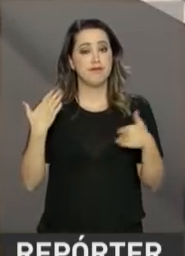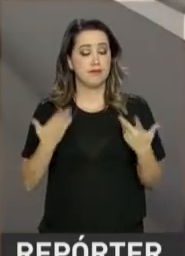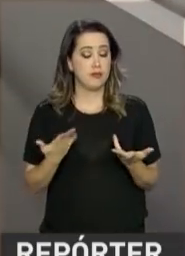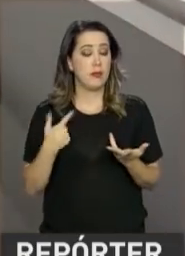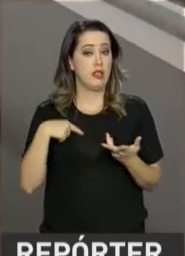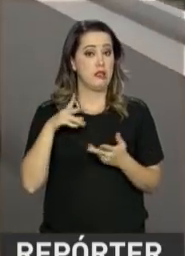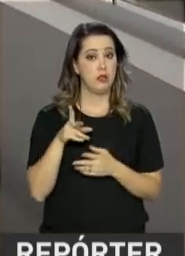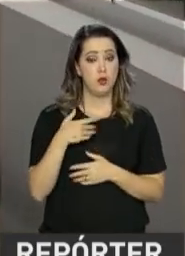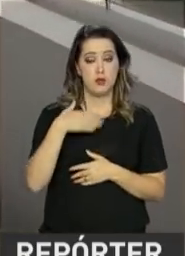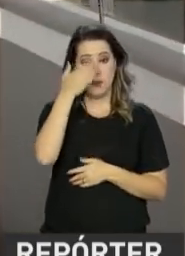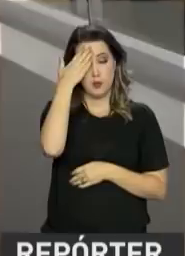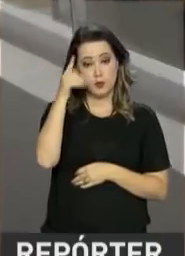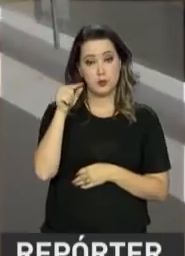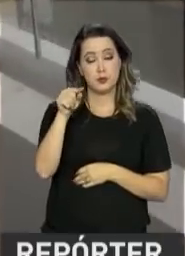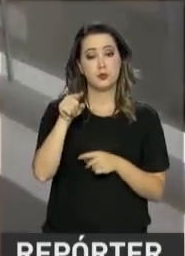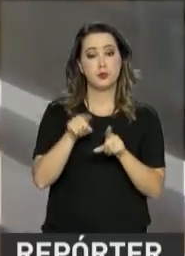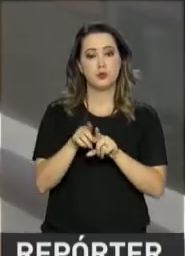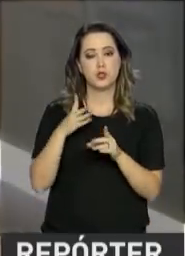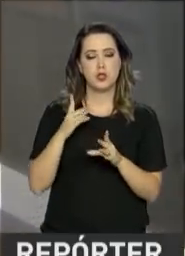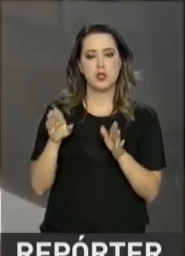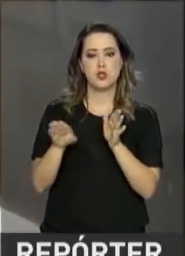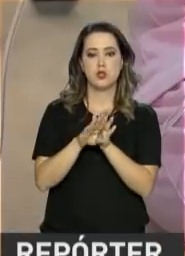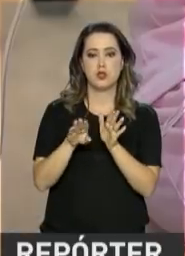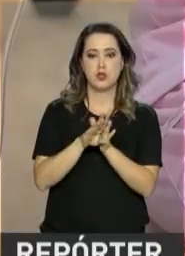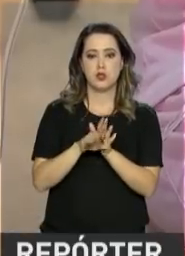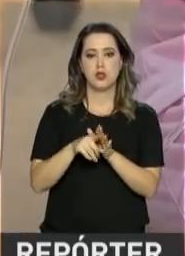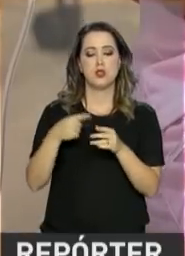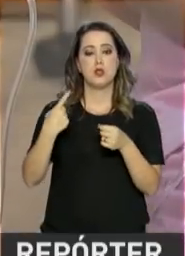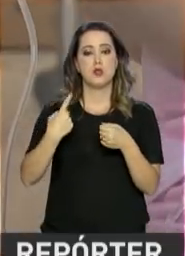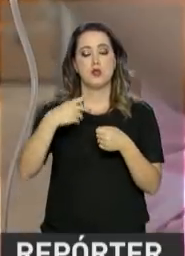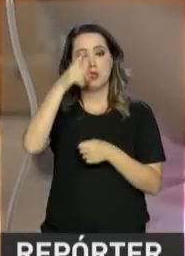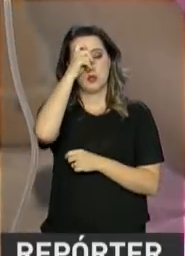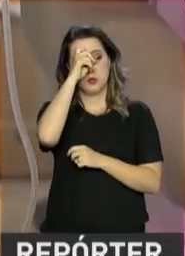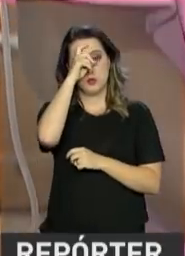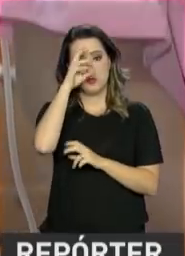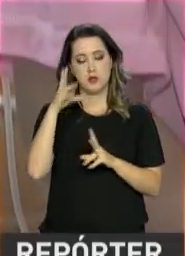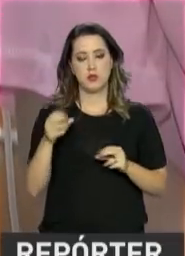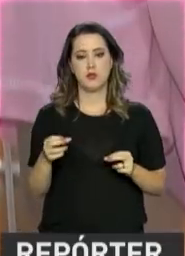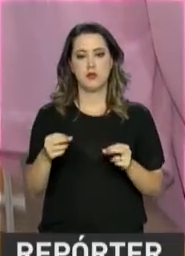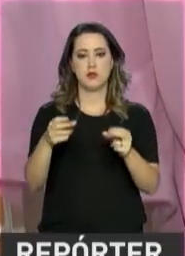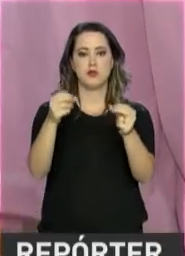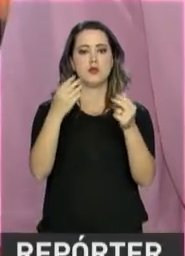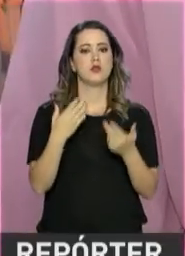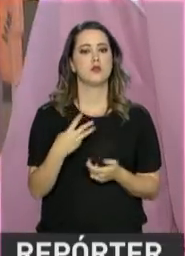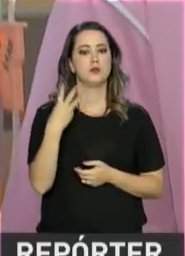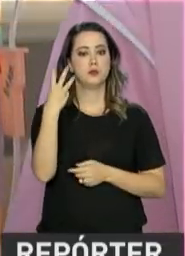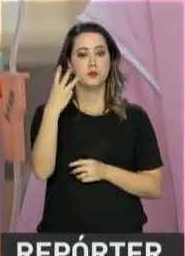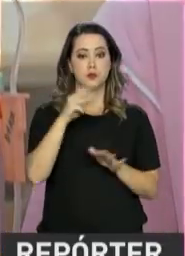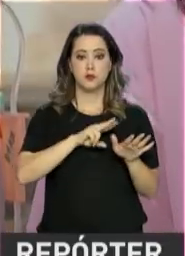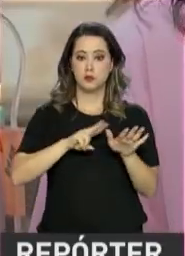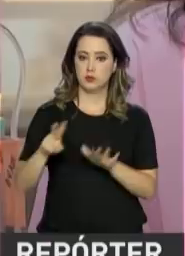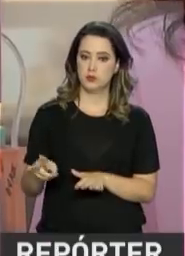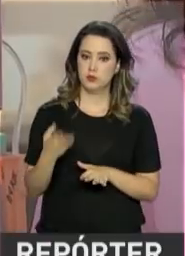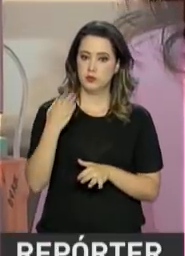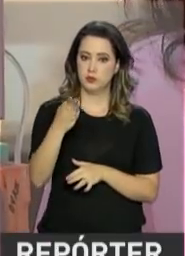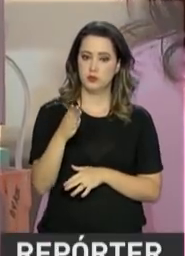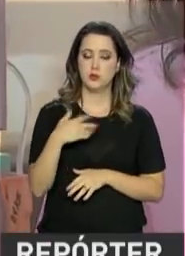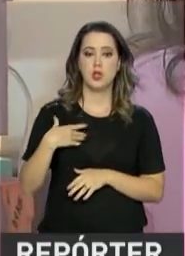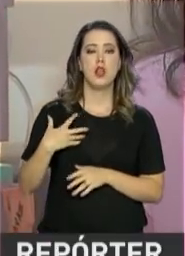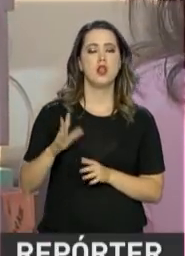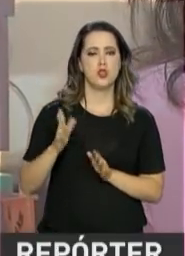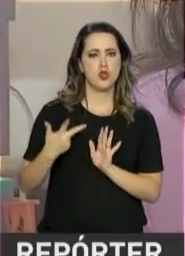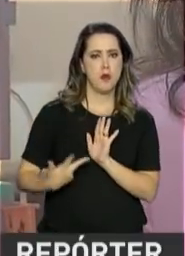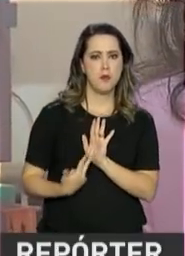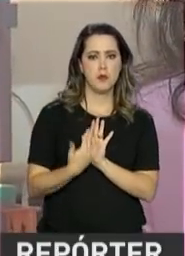de Araiz e a chegada ao Hospital do Câncer de Barretos, no interior de São Paulo, foram menos de 3 semanas. A menina operou